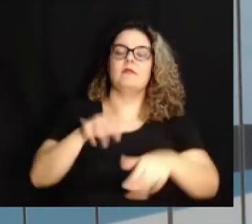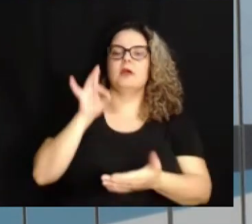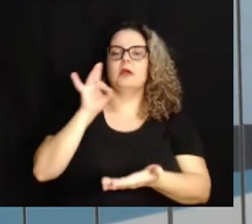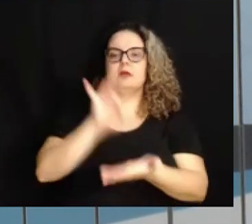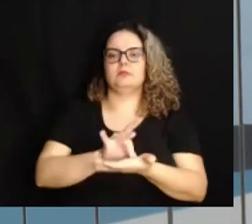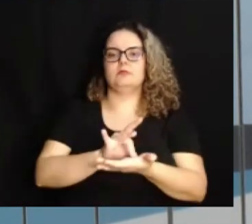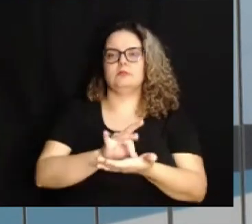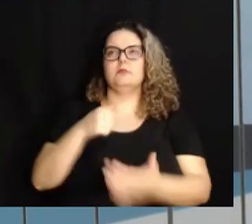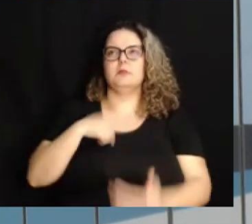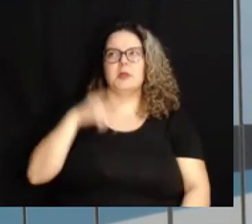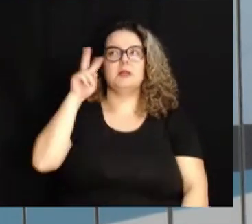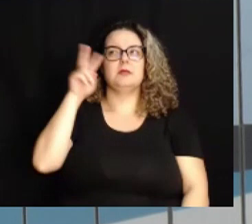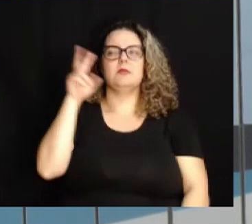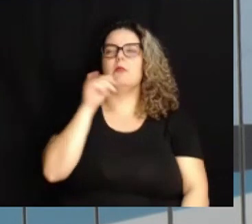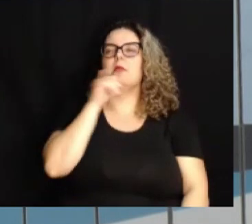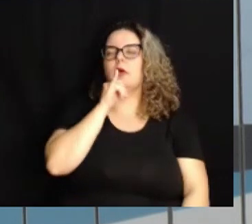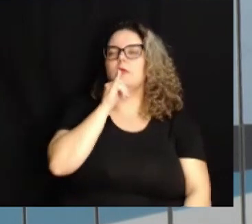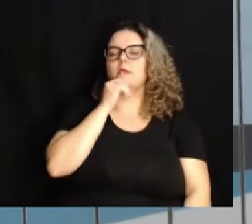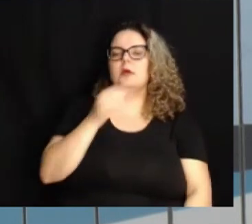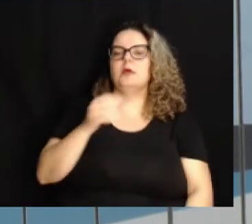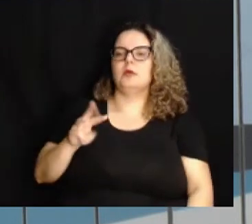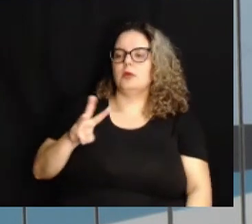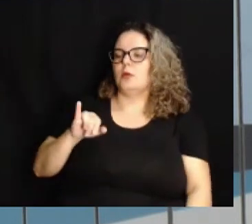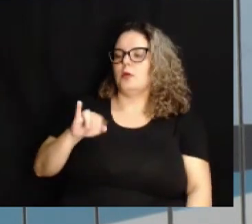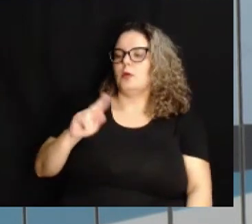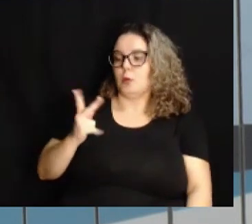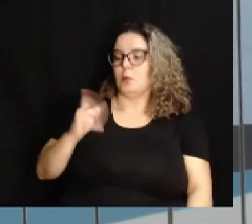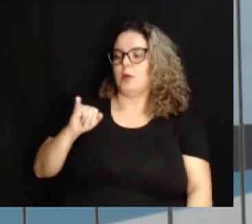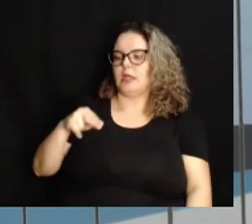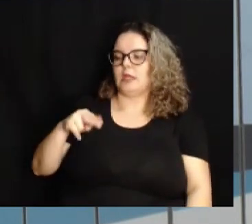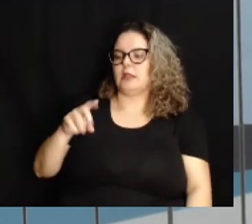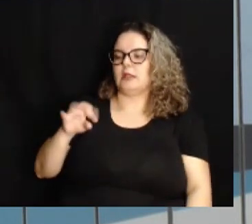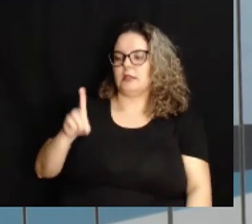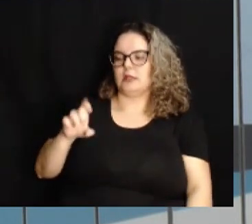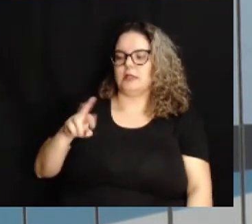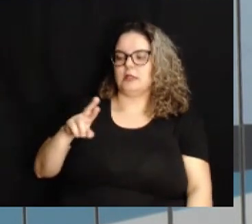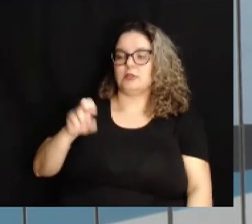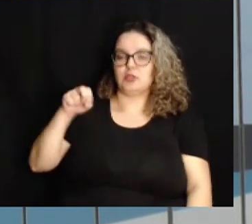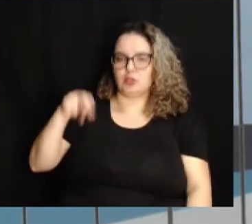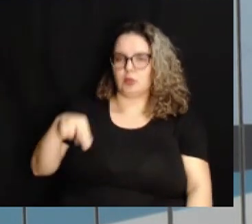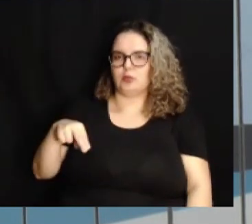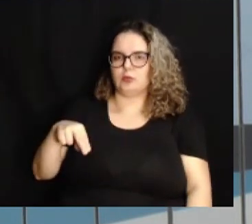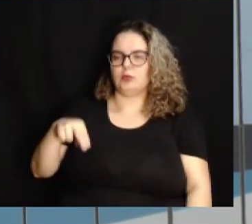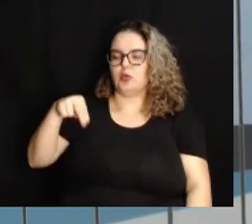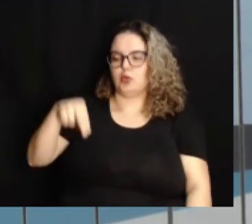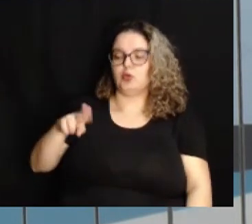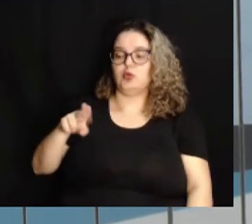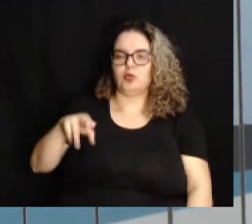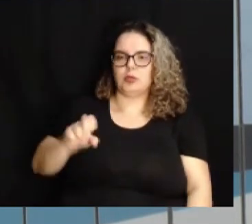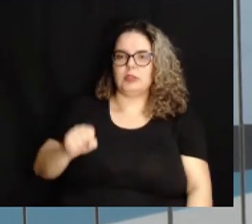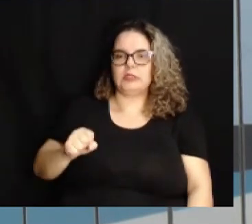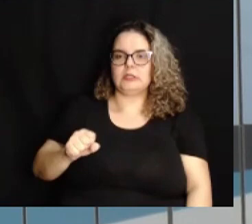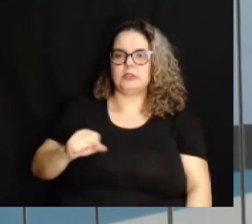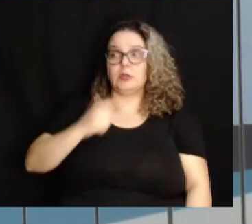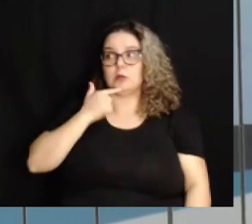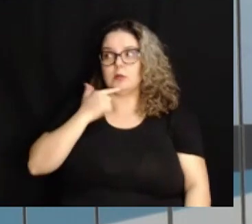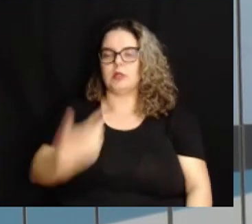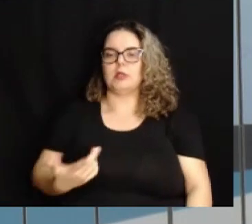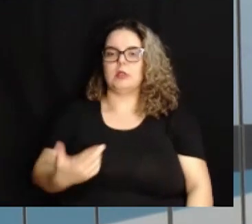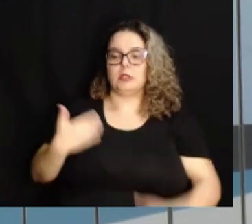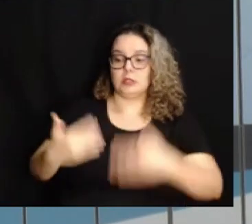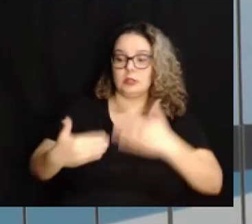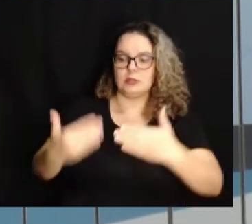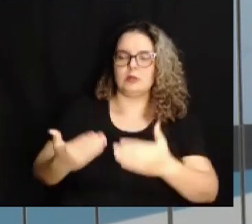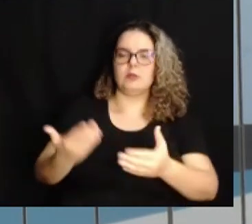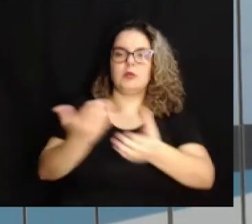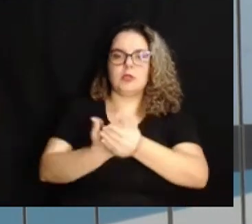né, do Whindersson Nunes até, né, o comediante, quando ele falando que ele estava nesse processo difícil, e ele ligou, né, ele entrou na internet e você fala